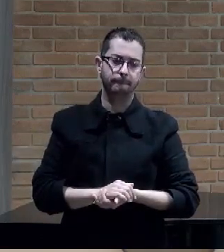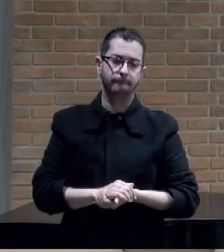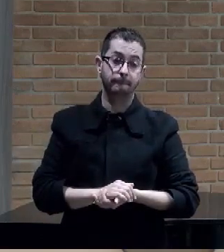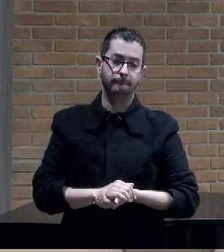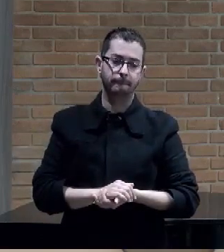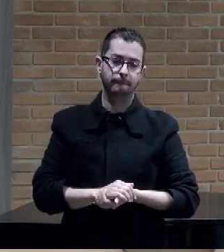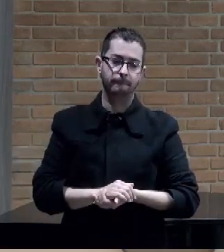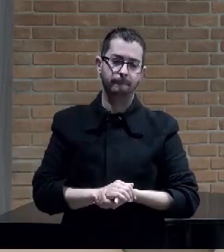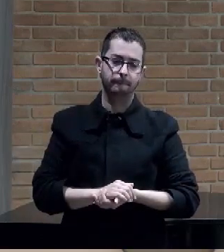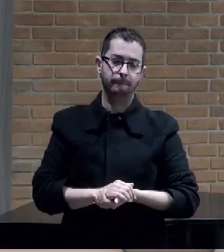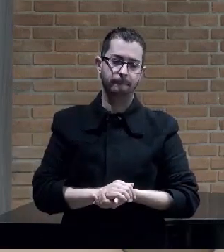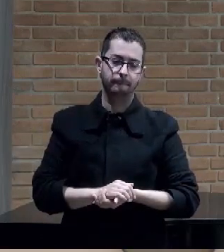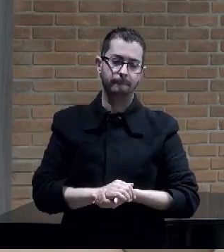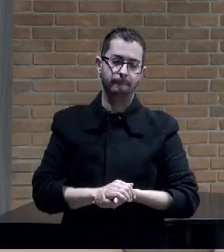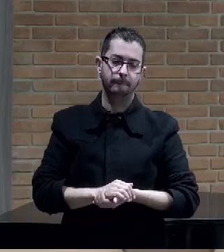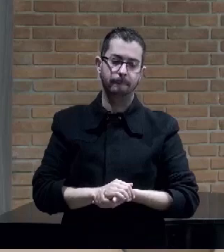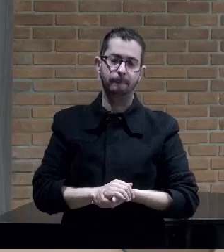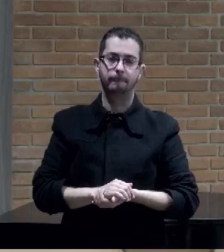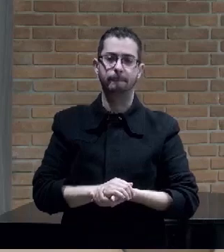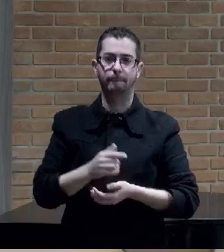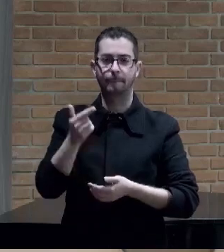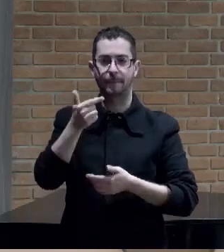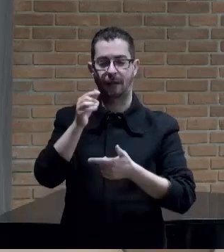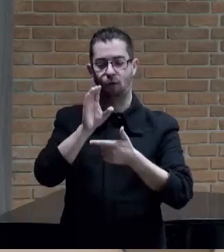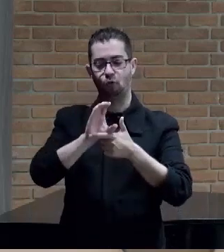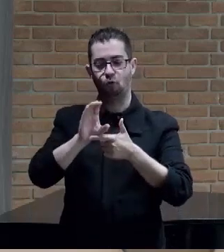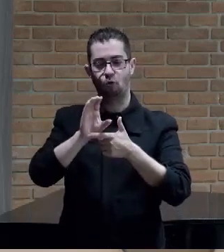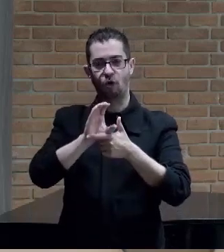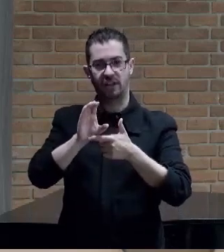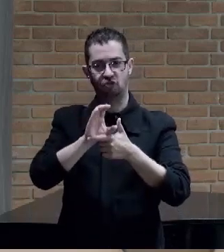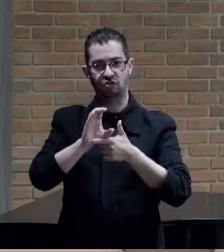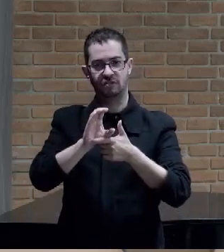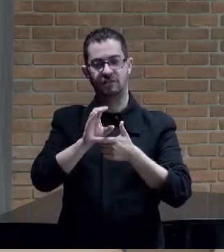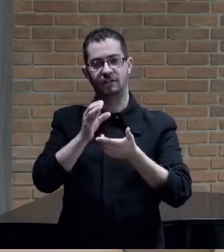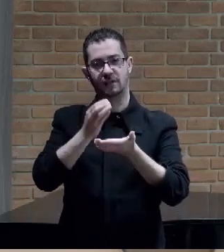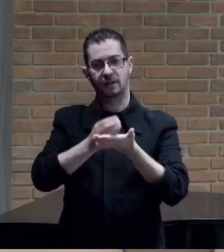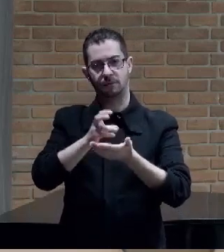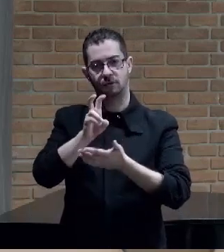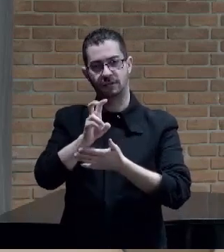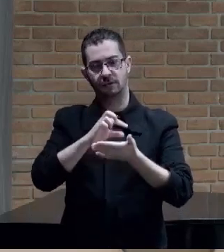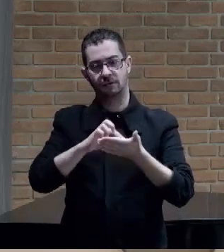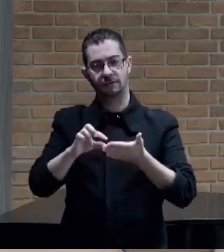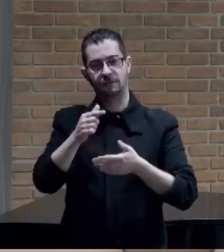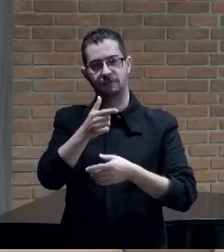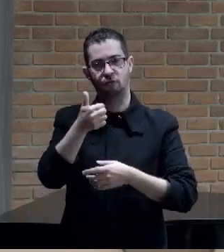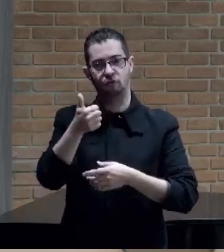5, 21. Por favor. 2 Coríntios 5, 21.